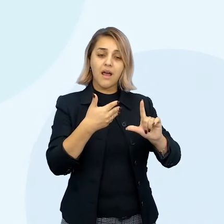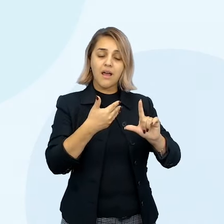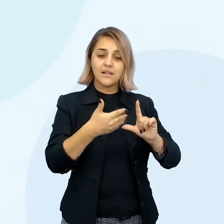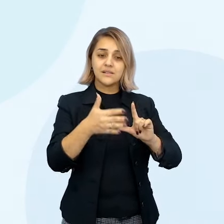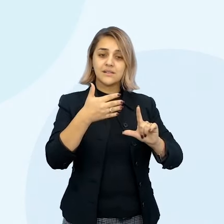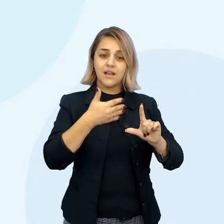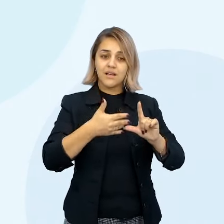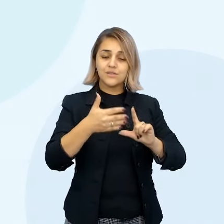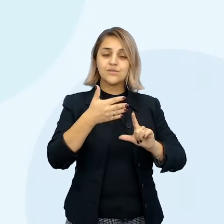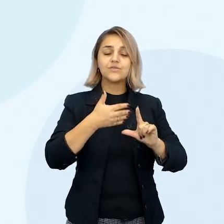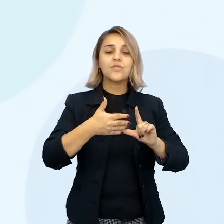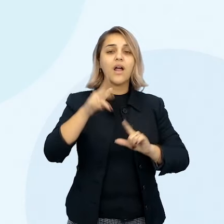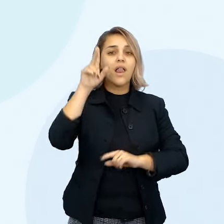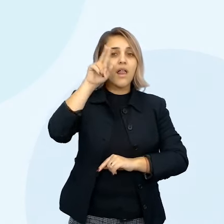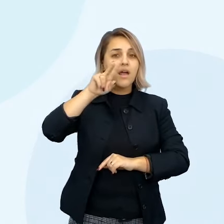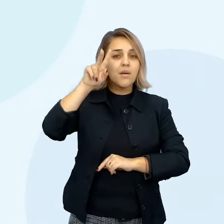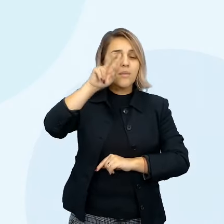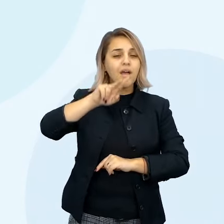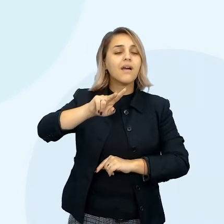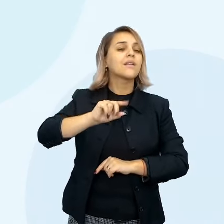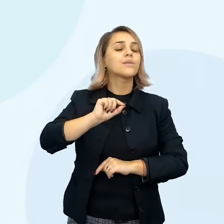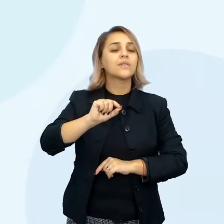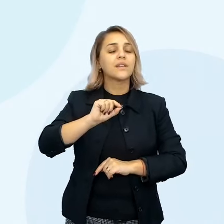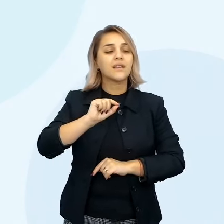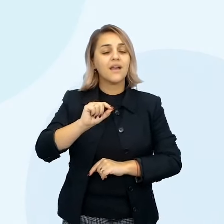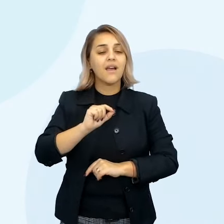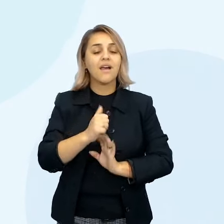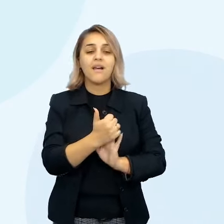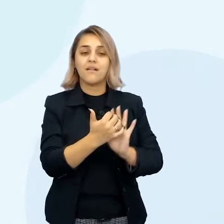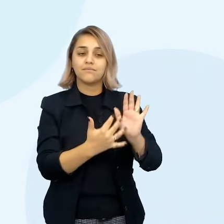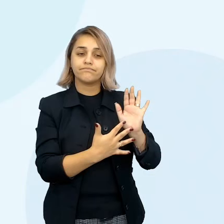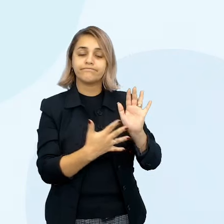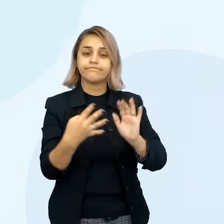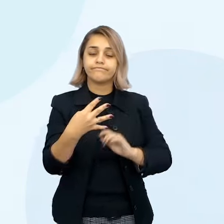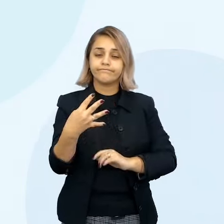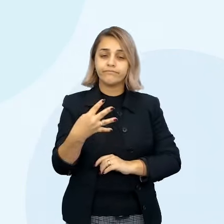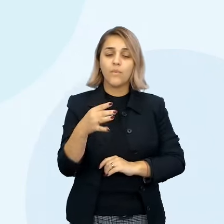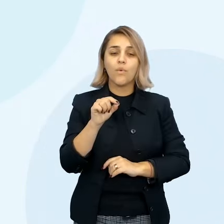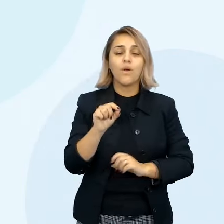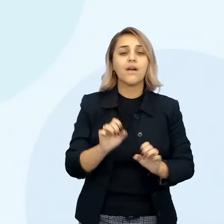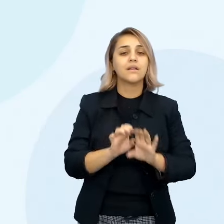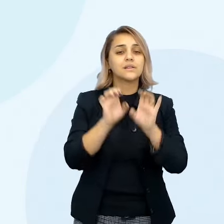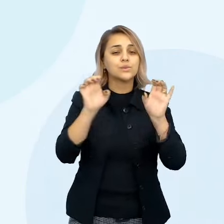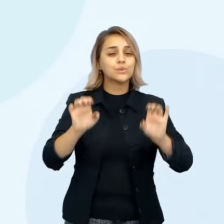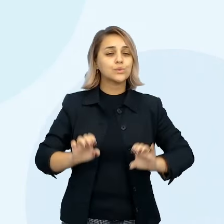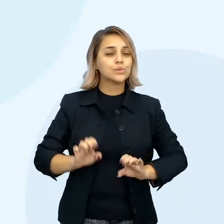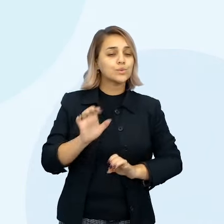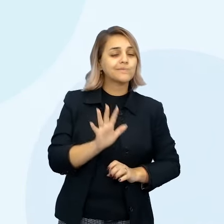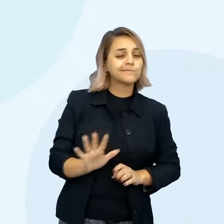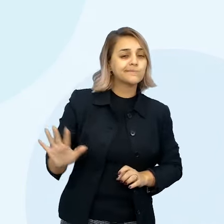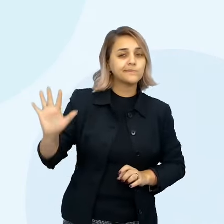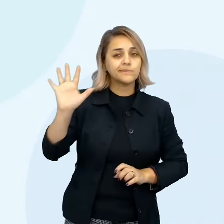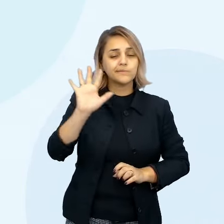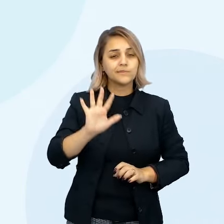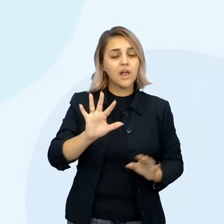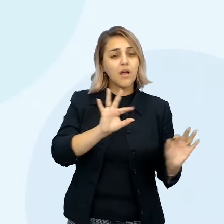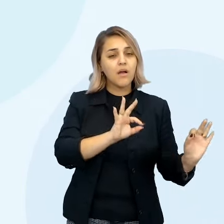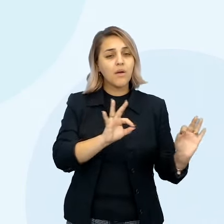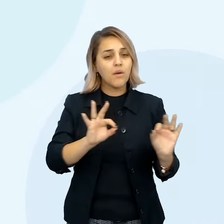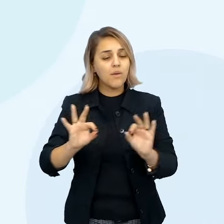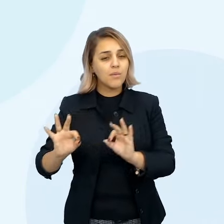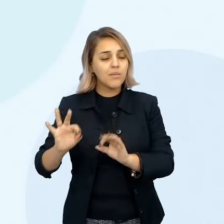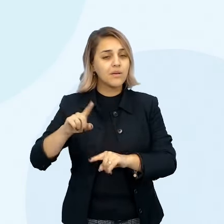4, assim como as demais atividades, uma estrutura geral, né, que acompanha aí todo o nosso material aí de apoio